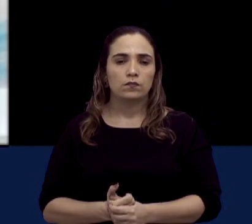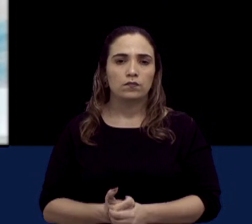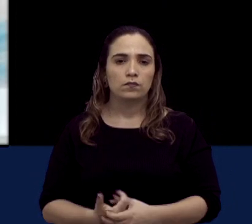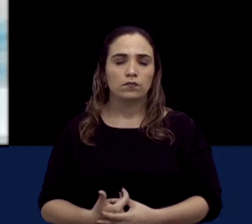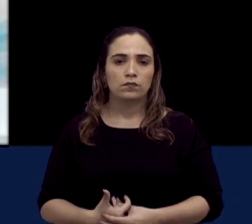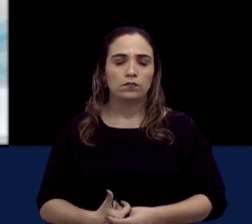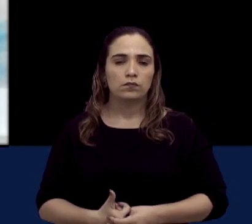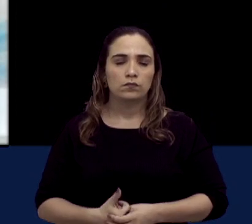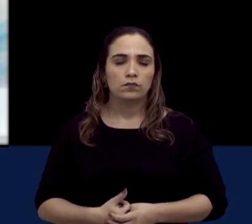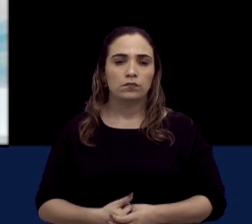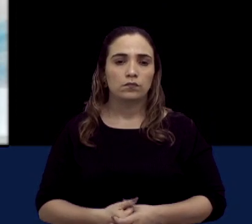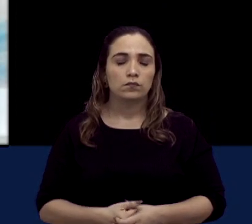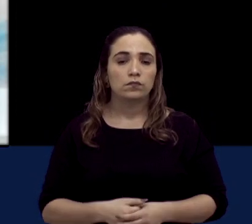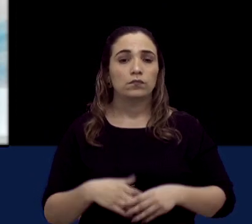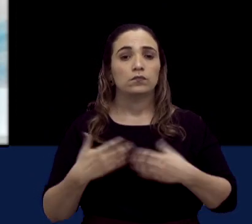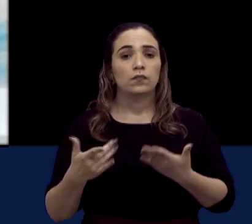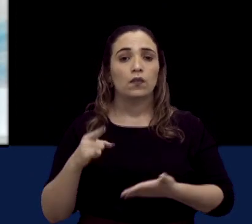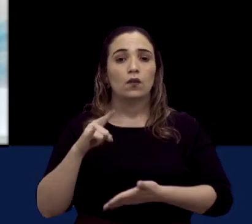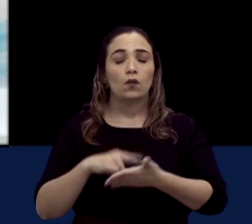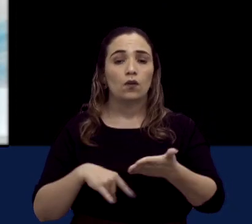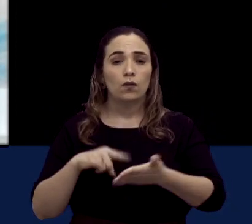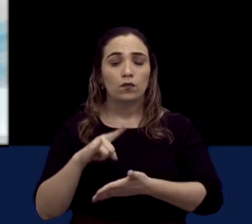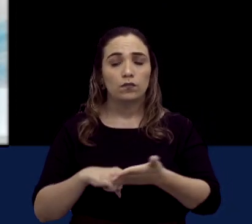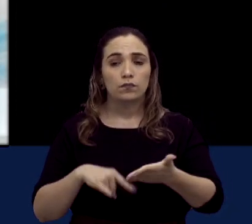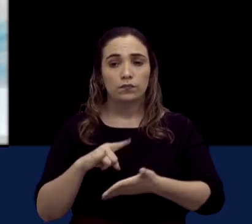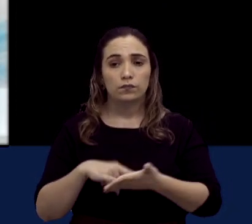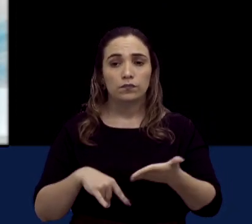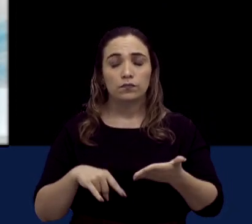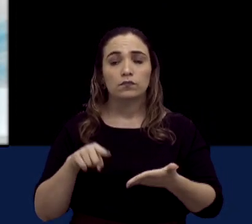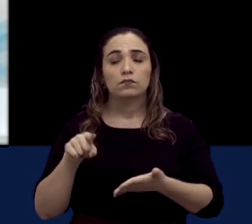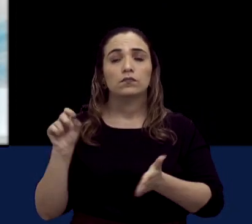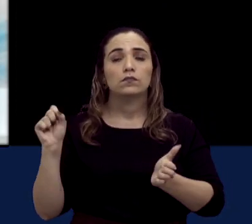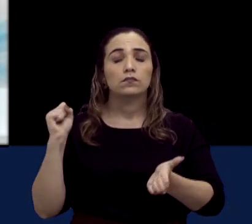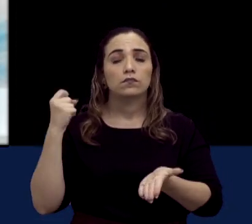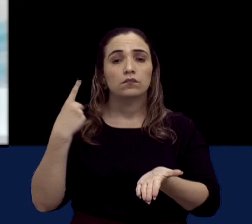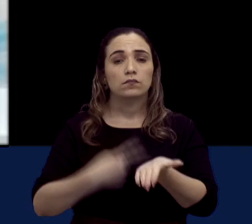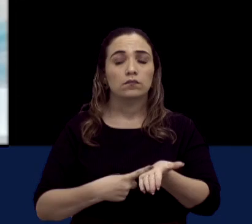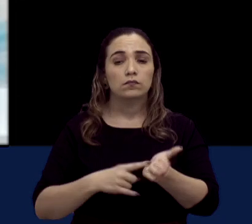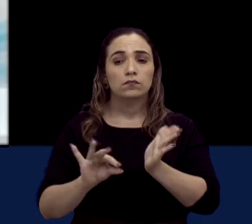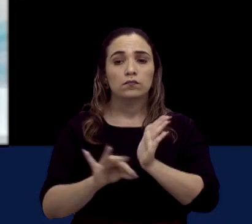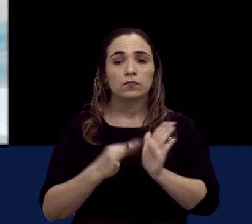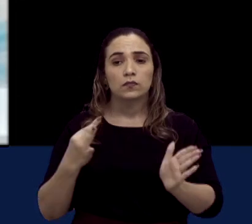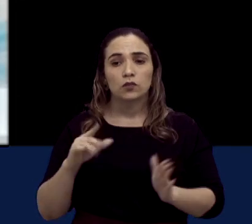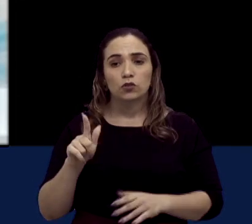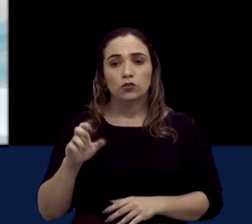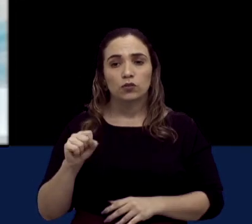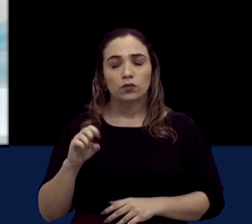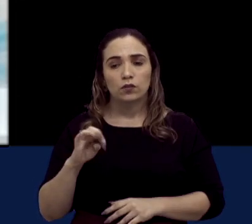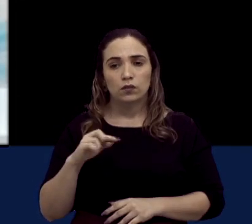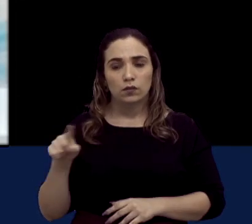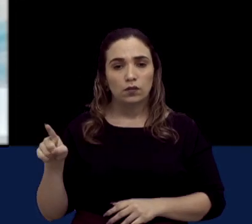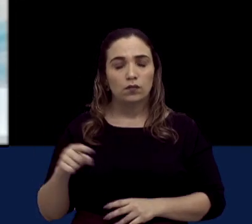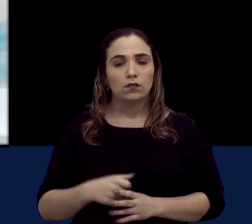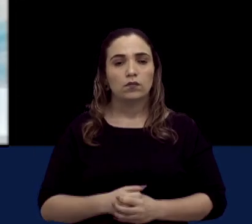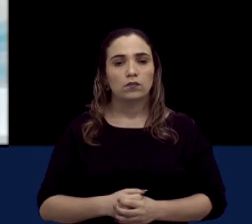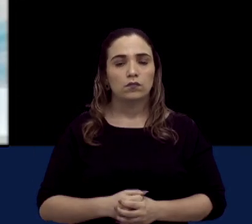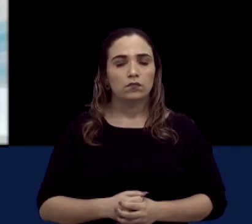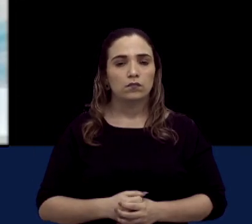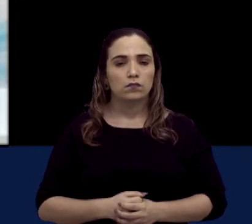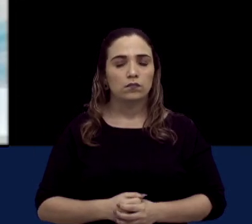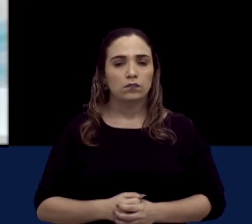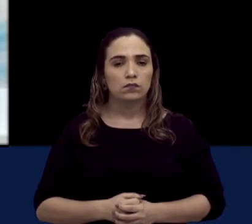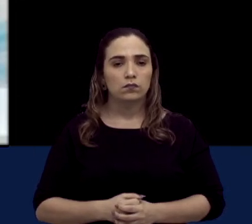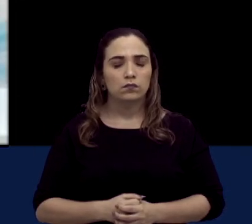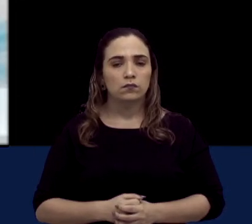Então, a modalidade de contratação aqui são os contratos de gestão. E aqui eu quis trazer